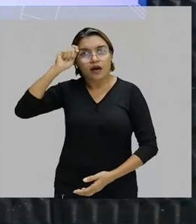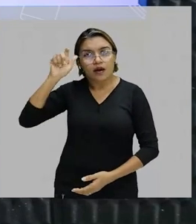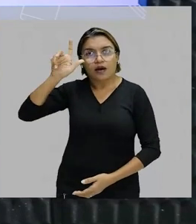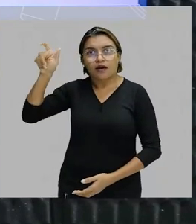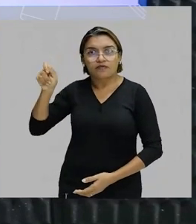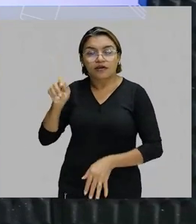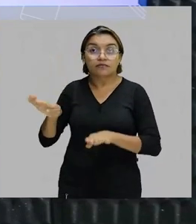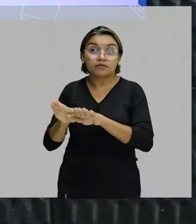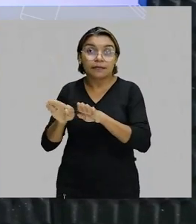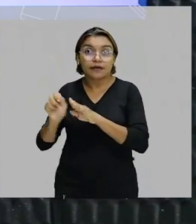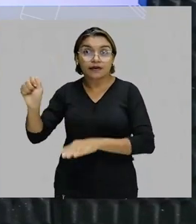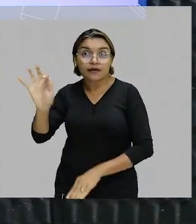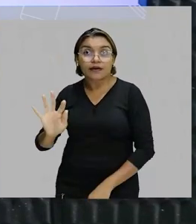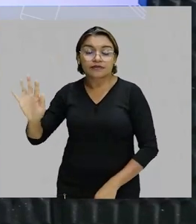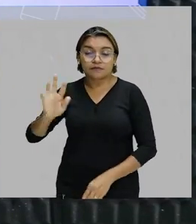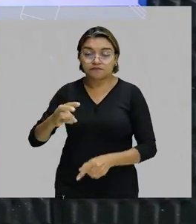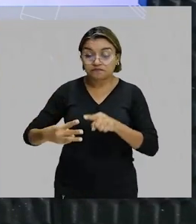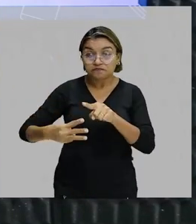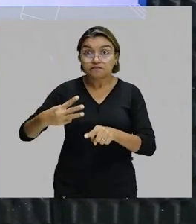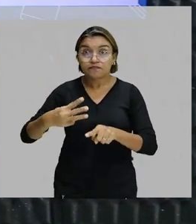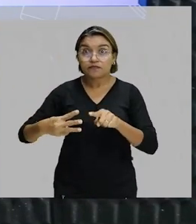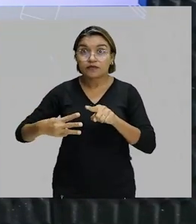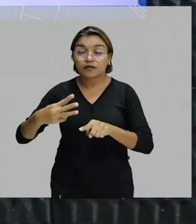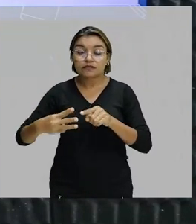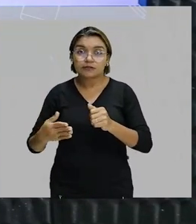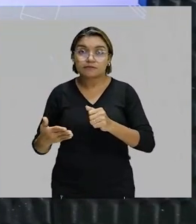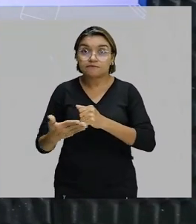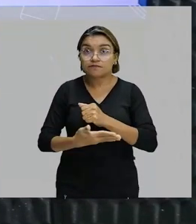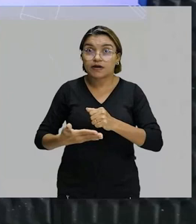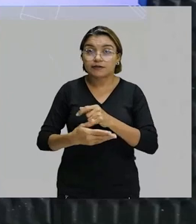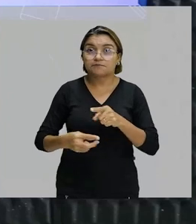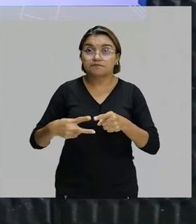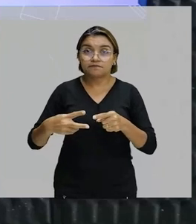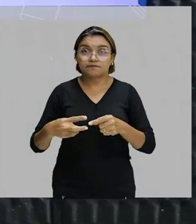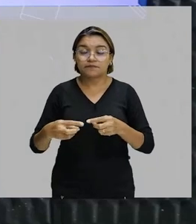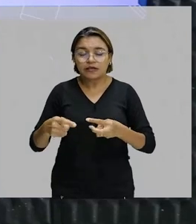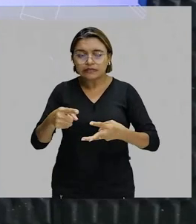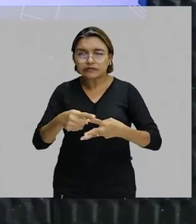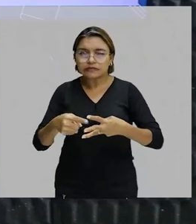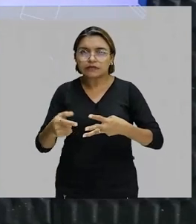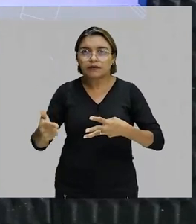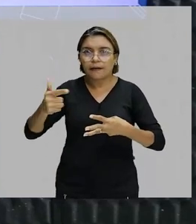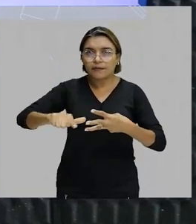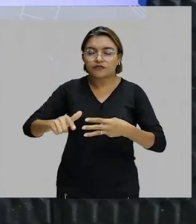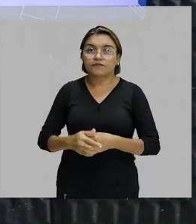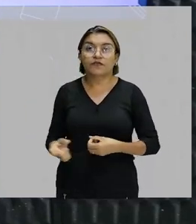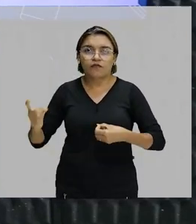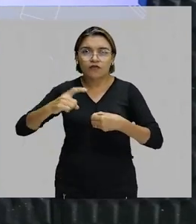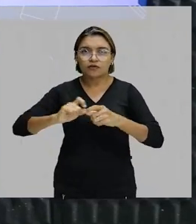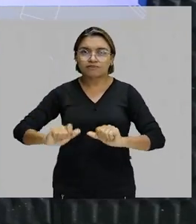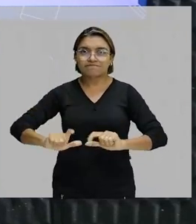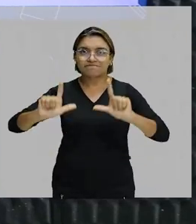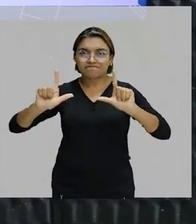Asiático então nós temos aí três raízes Vamos repetir para você poder anotar no caderno vou voltar rapidinho um slide